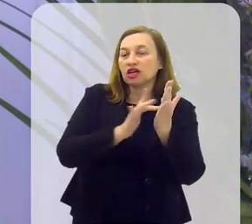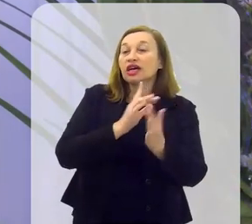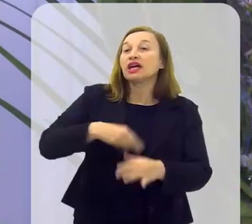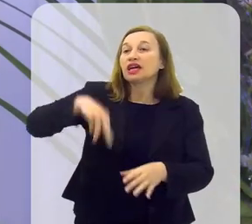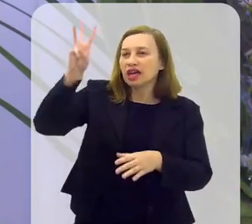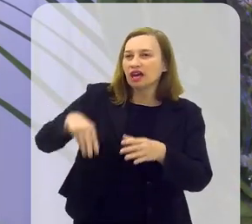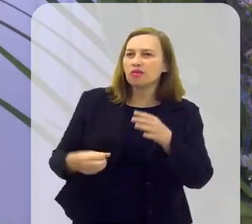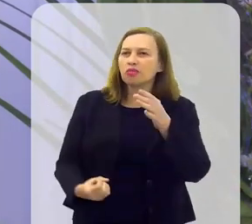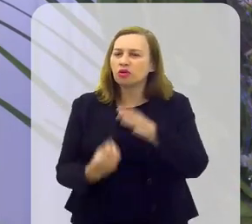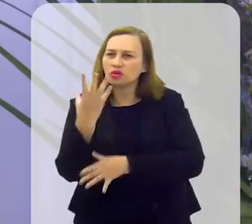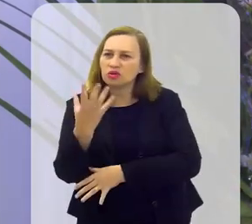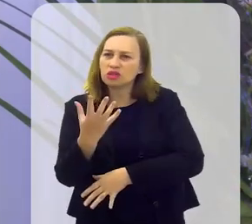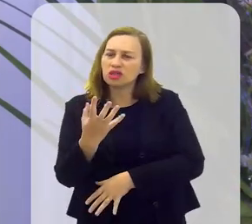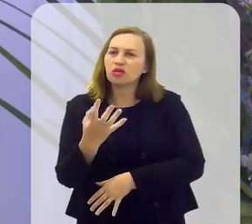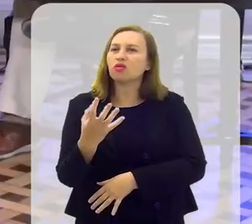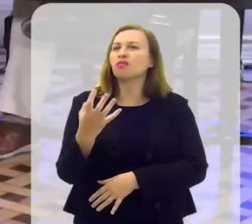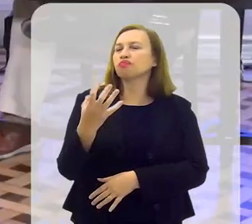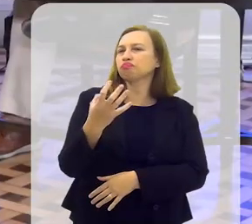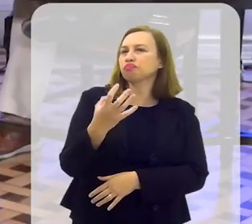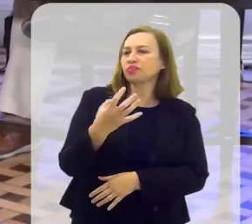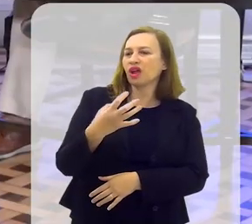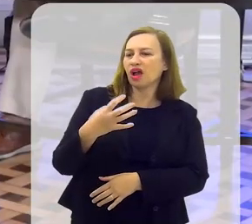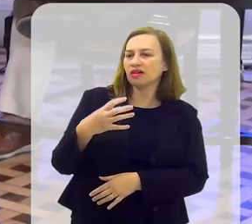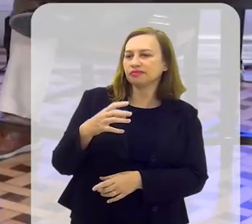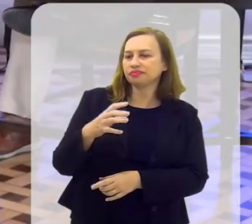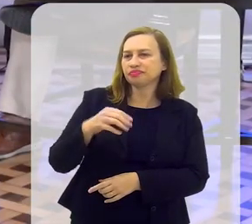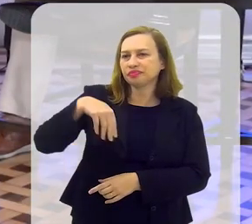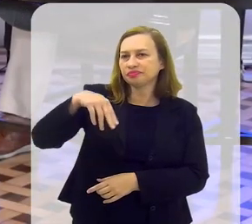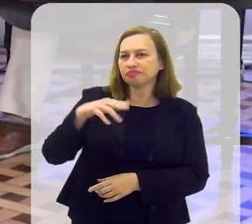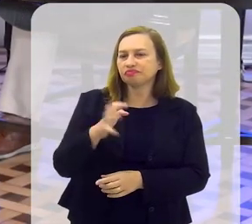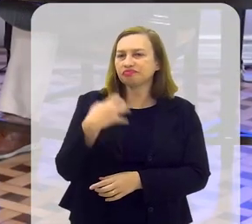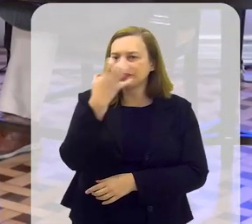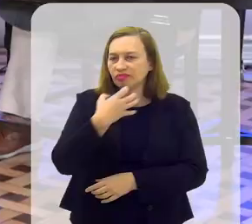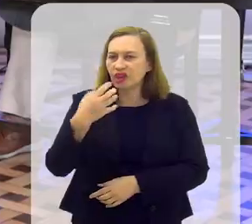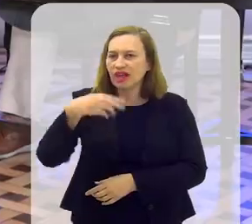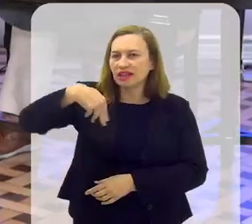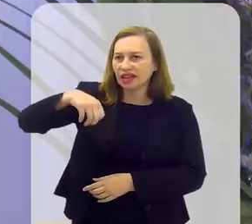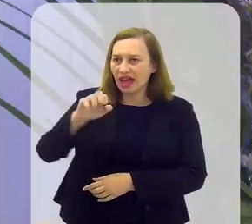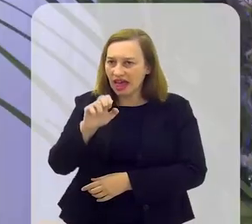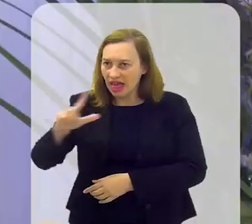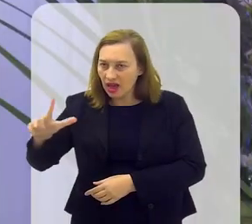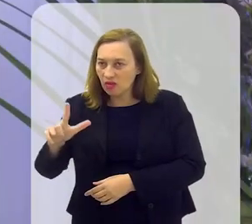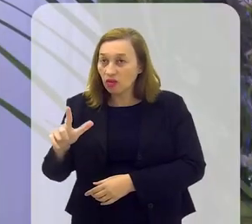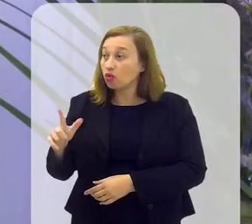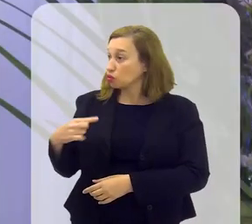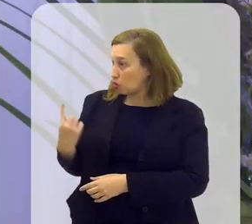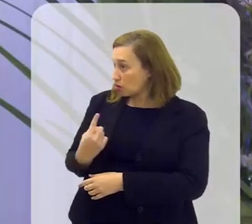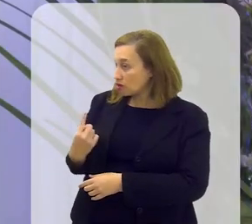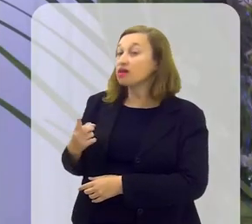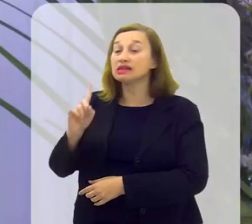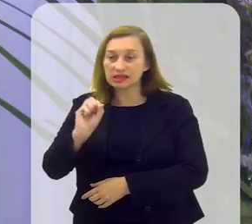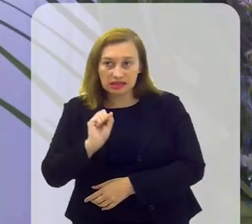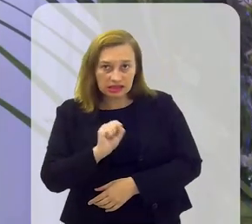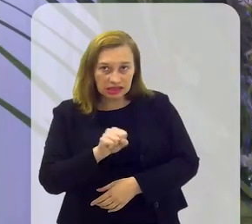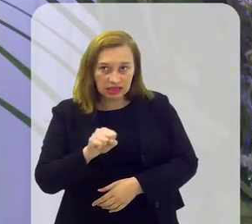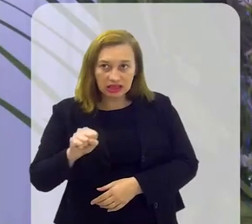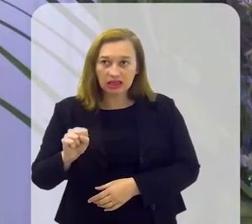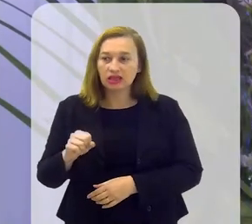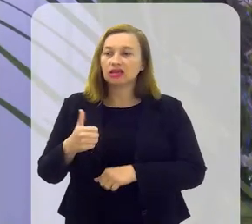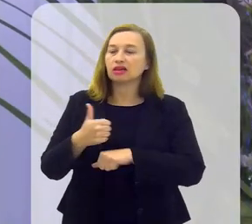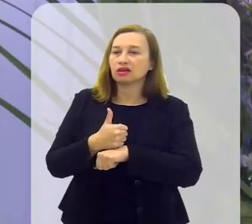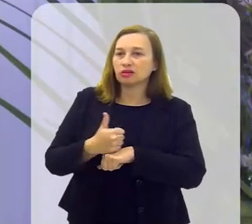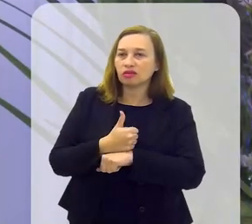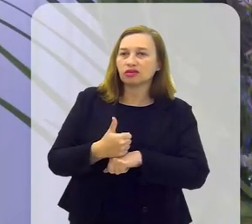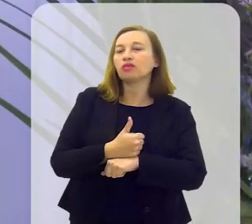Rodrigues né que produziu isso ele que produzia o nosso trabalho e graças a Deus assim